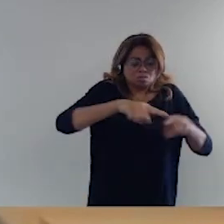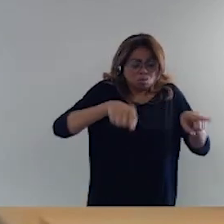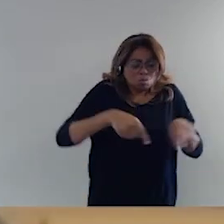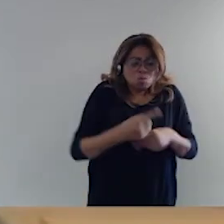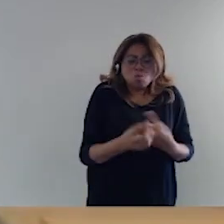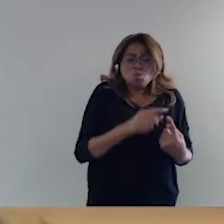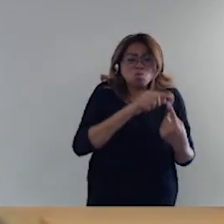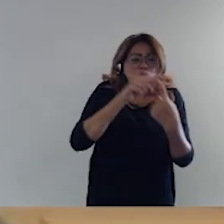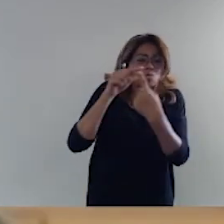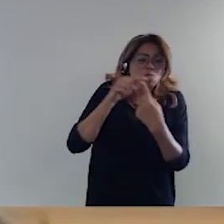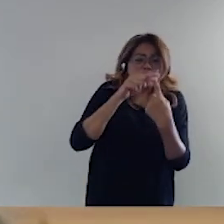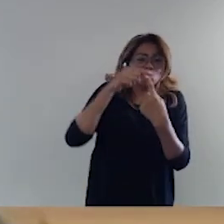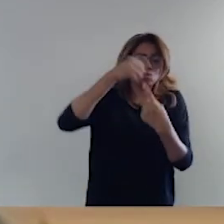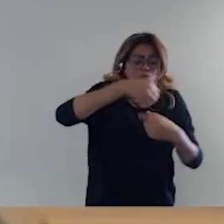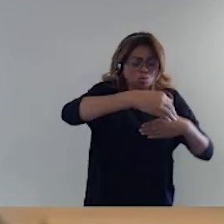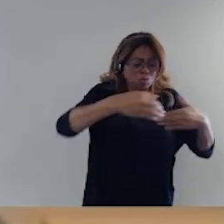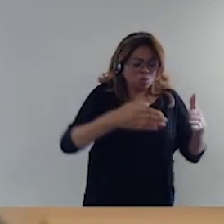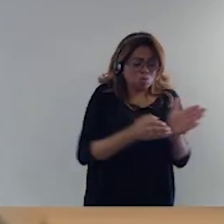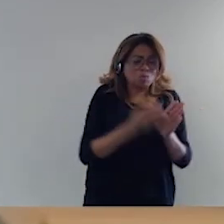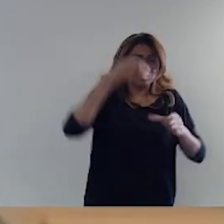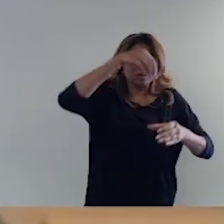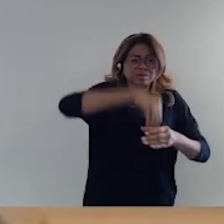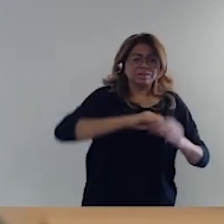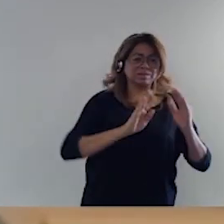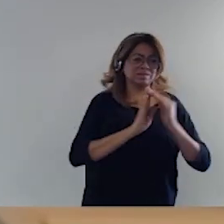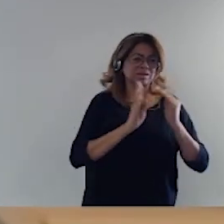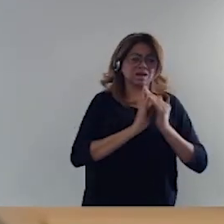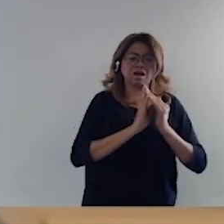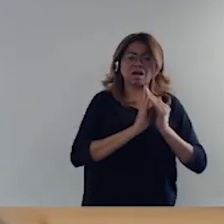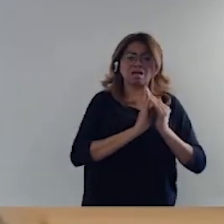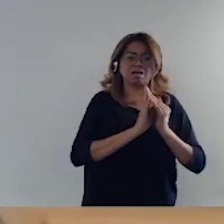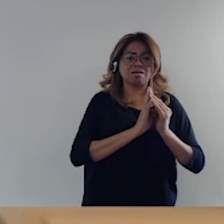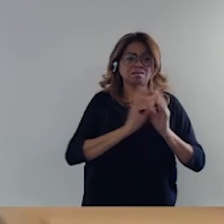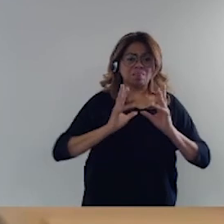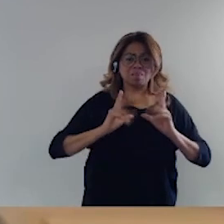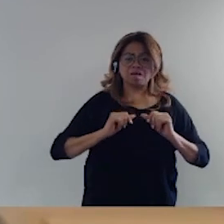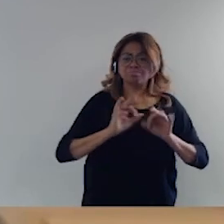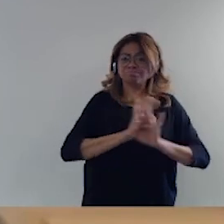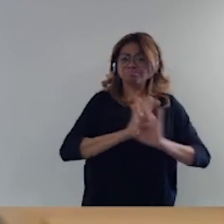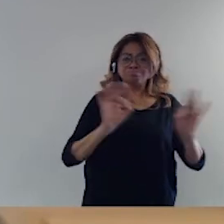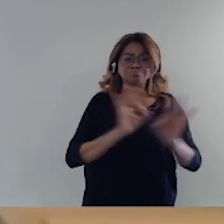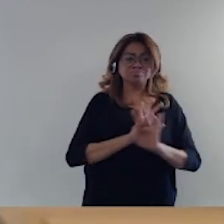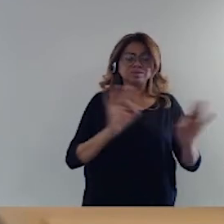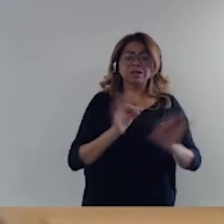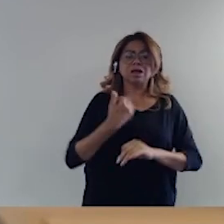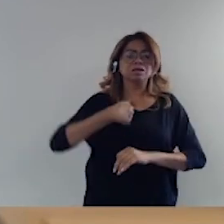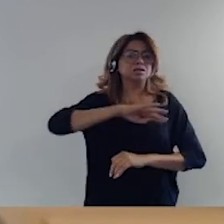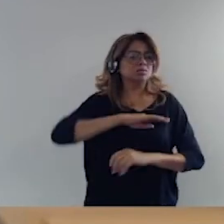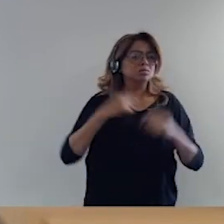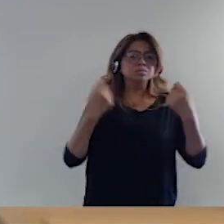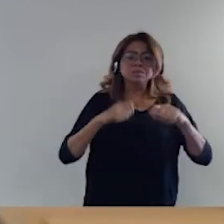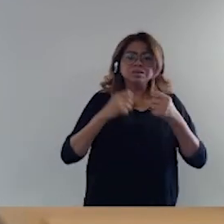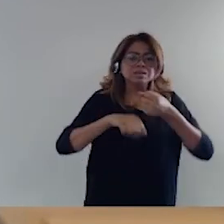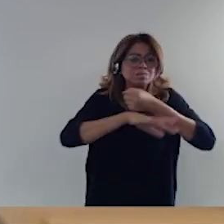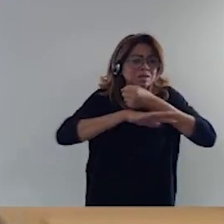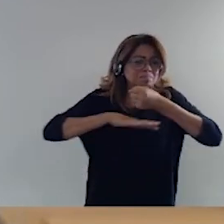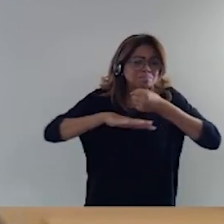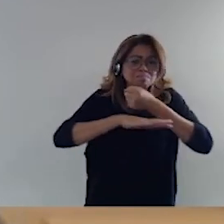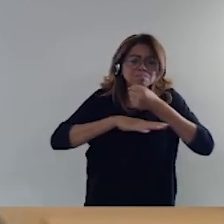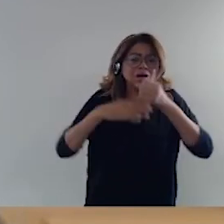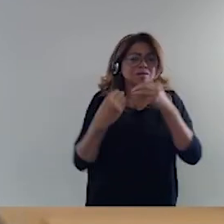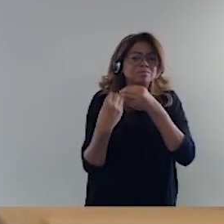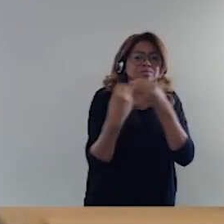sem serviços públicos, sem saneamento básico. Nós não temos como fazer um